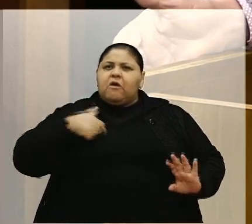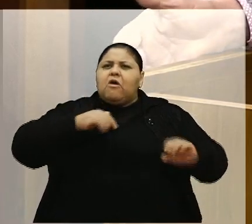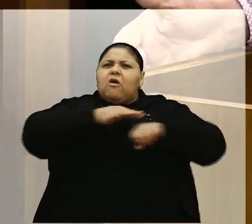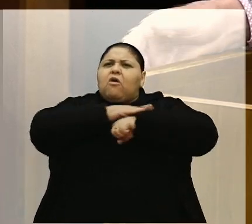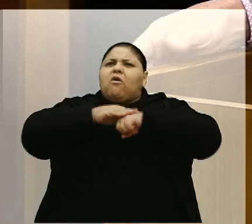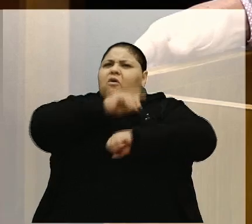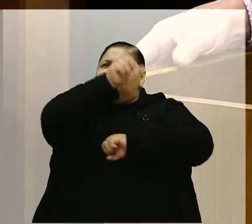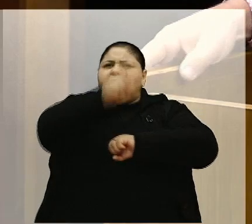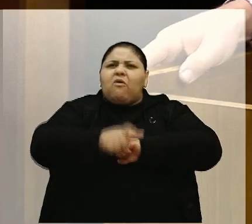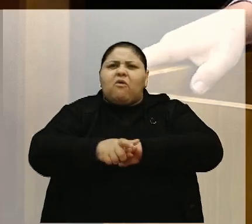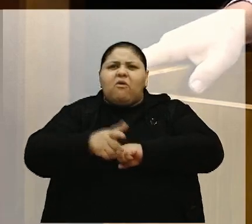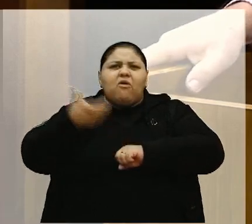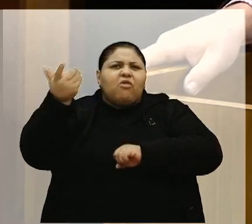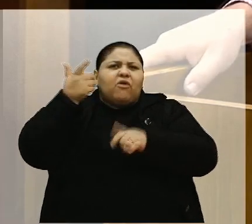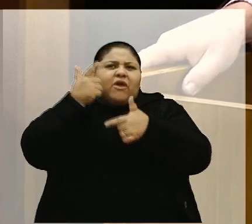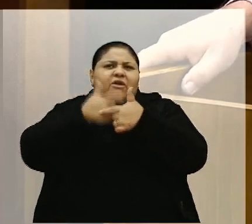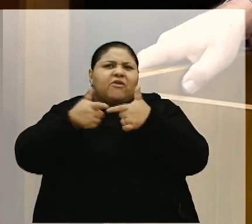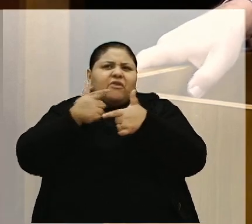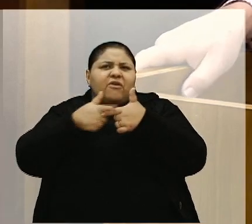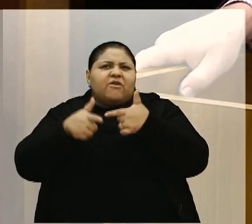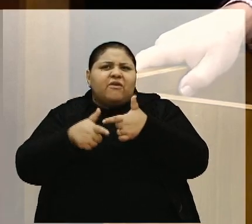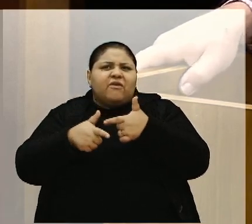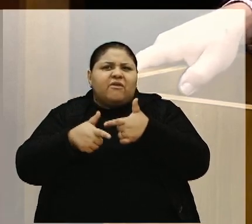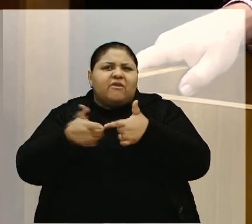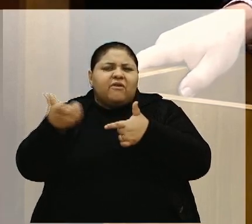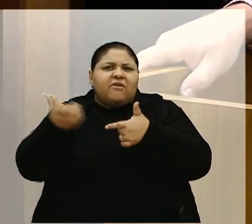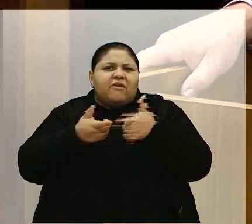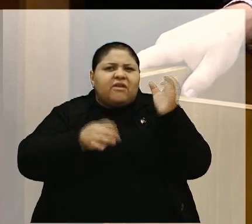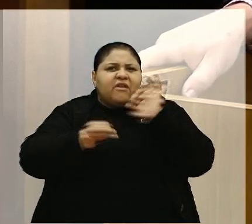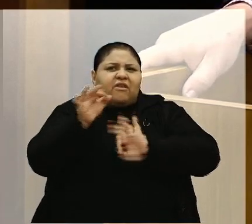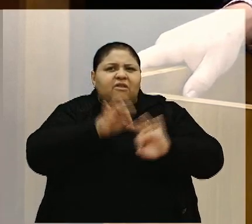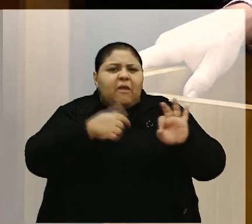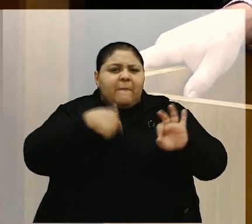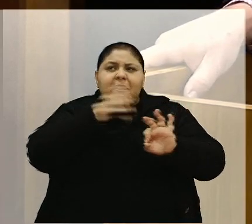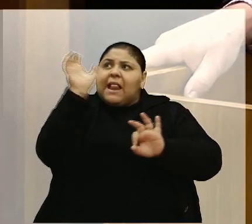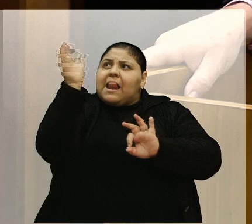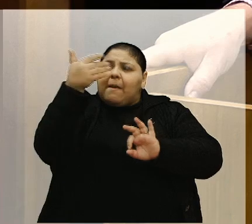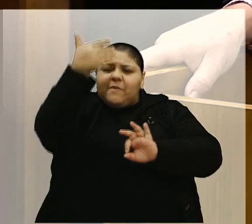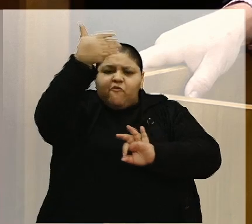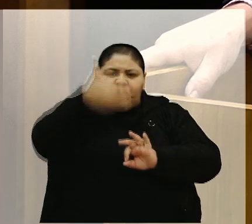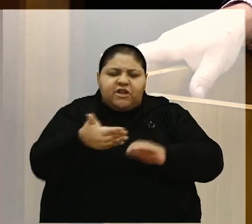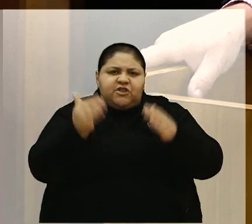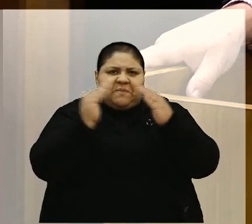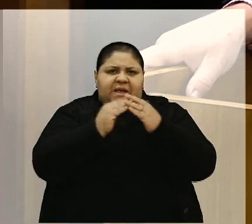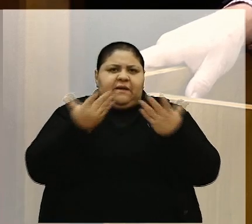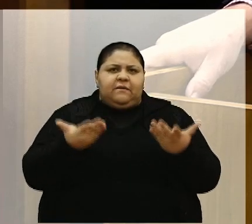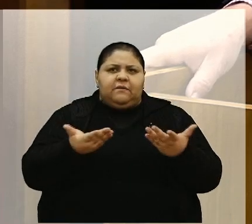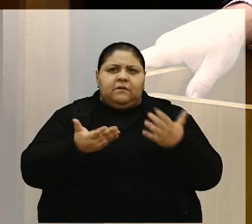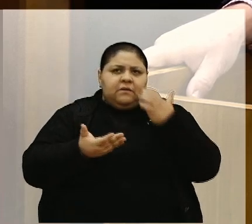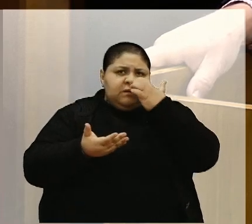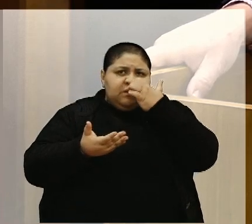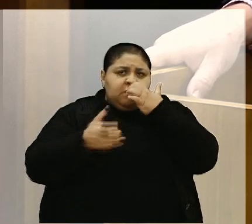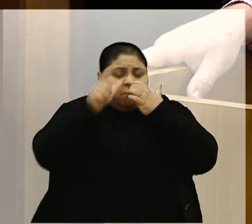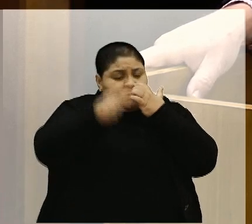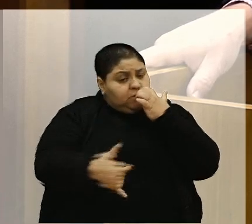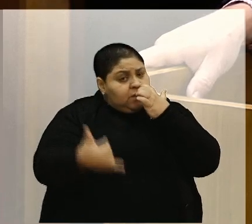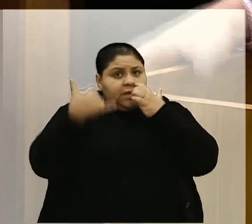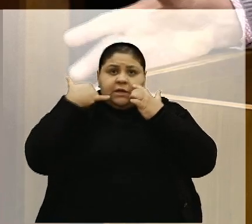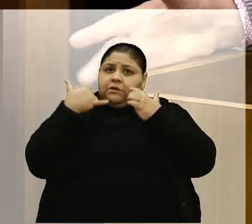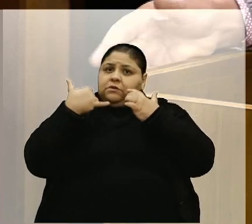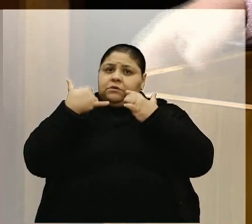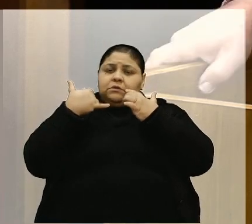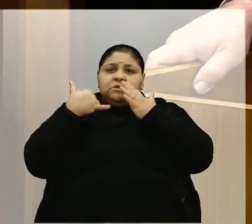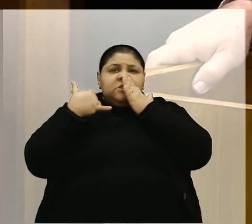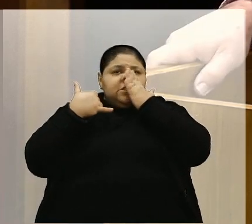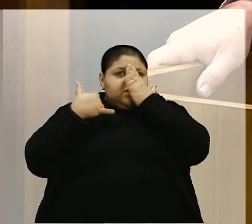pessoas, eu não quero ouvir o problema do outro, eu quero que arrume a minha lâmpada na frente da casa. Uma pessoa ligando todos os dias, eu quero a minha lâmpada de